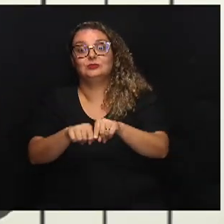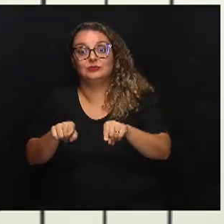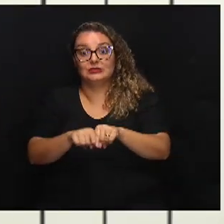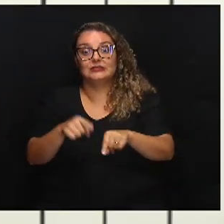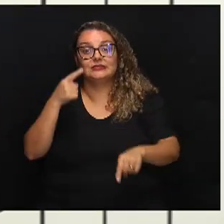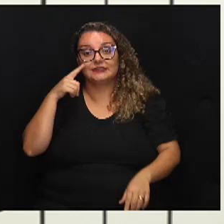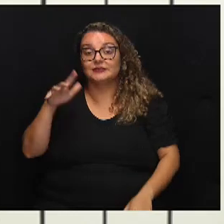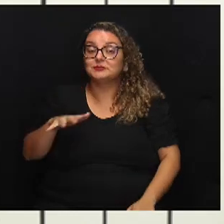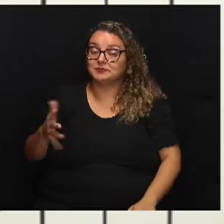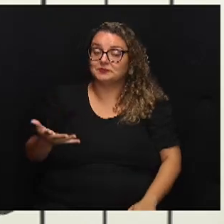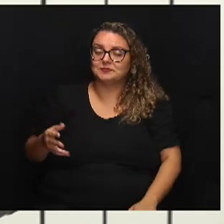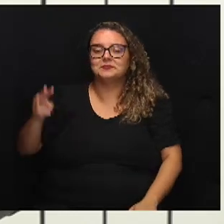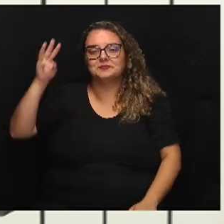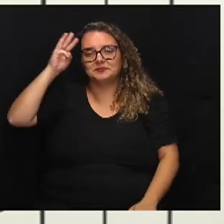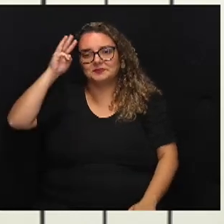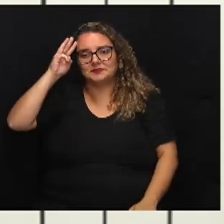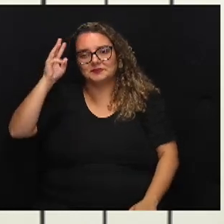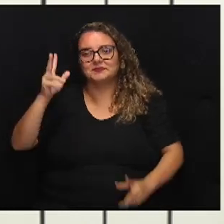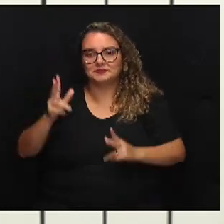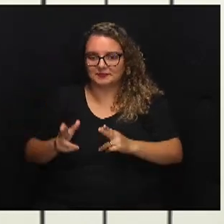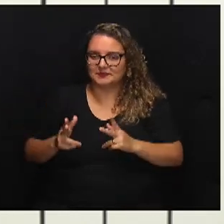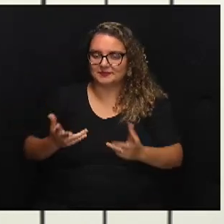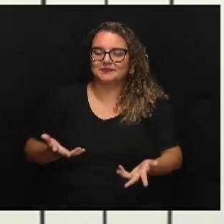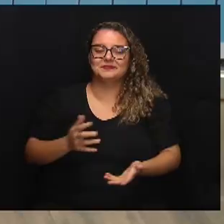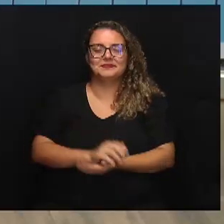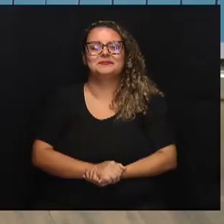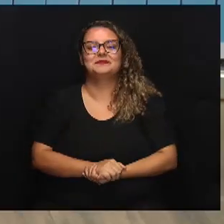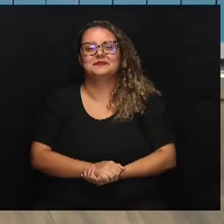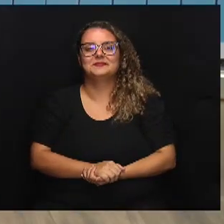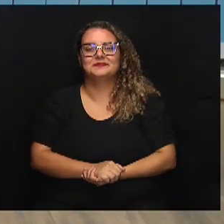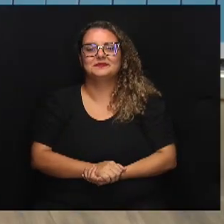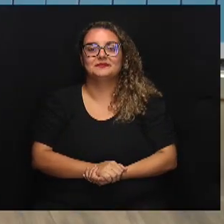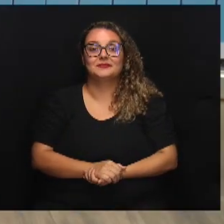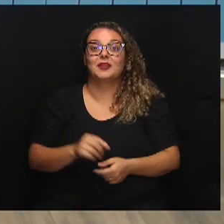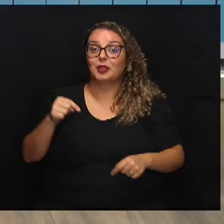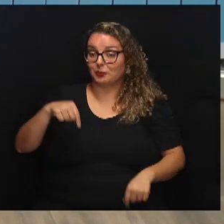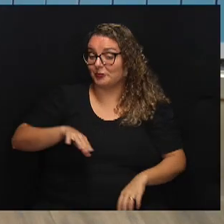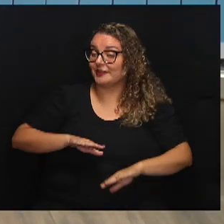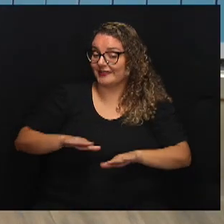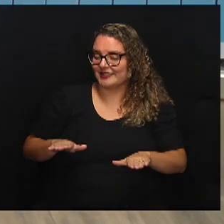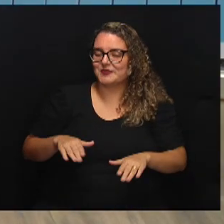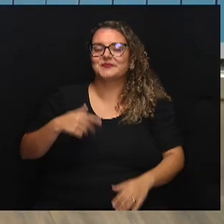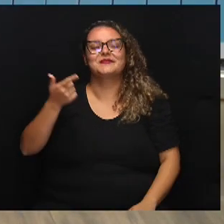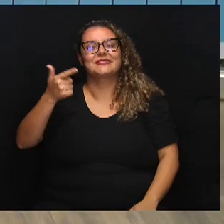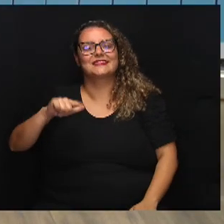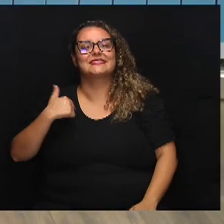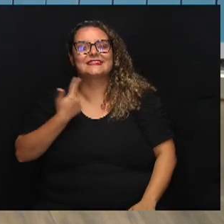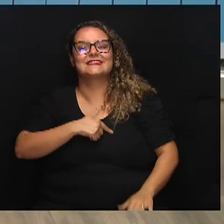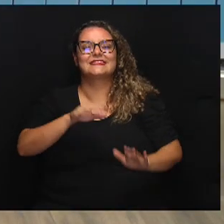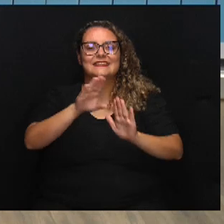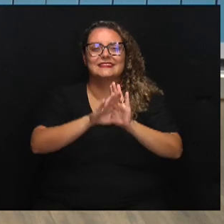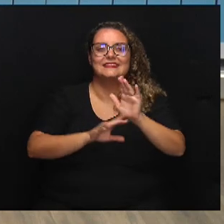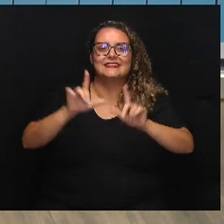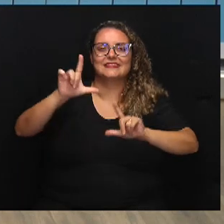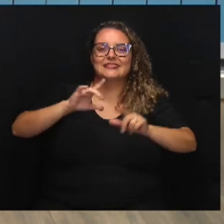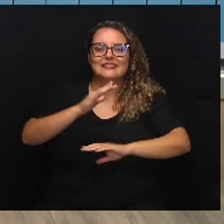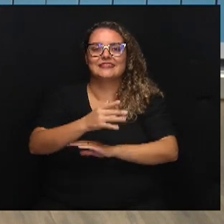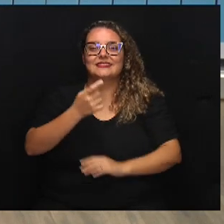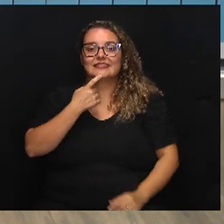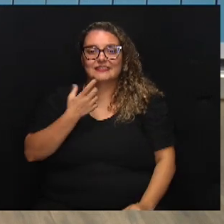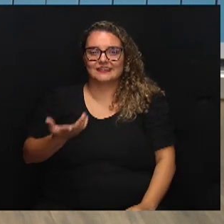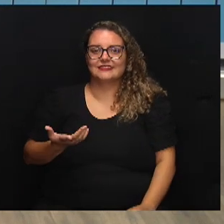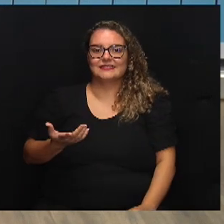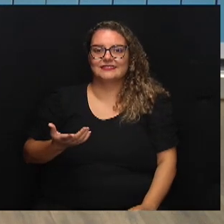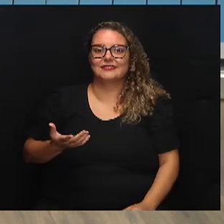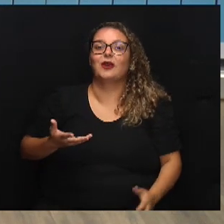perspectiva e terça permanece do mesmo jeito. E por aqui a gente continua na programação da TV Câmara Campinas, deixando